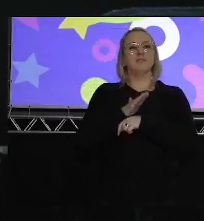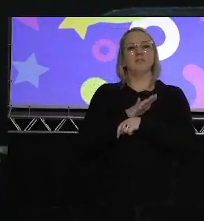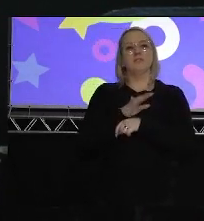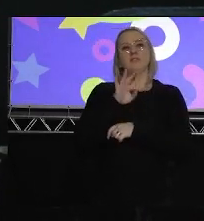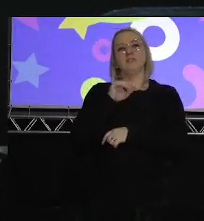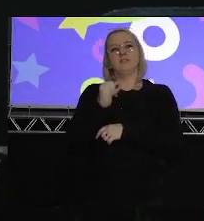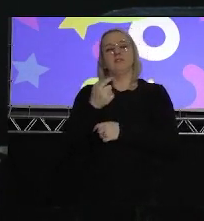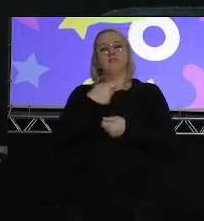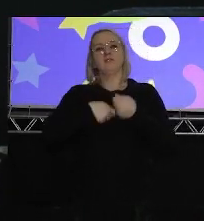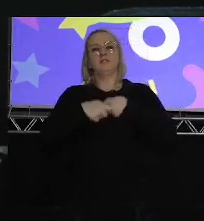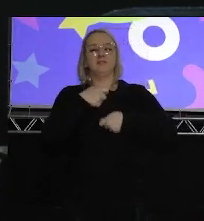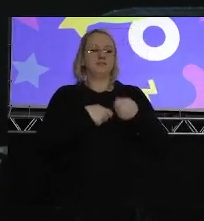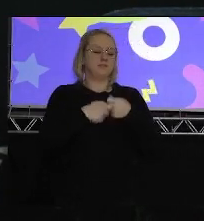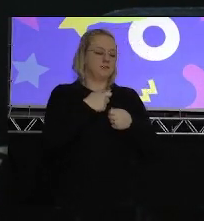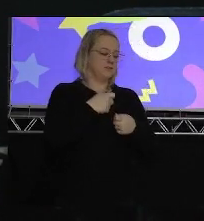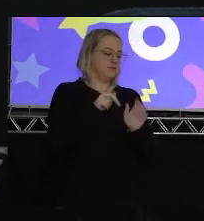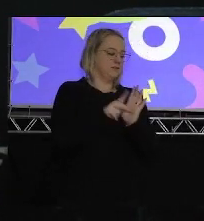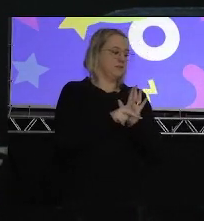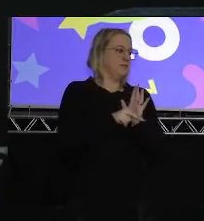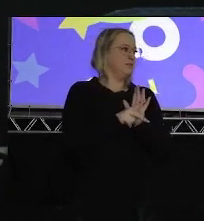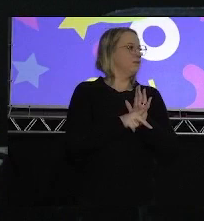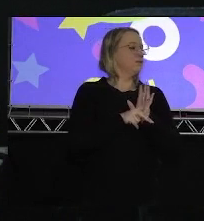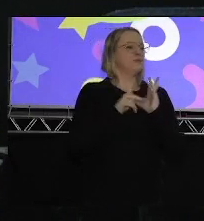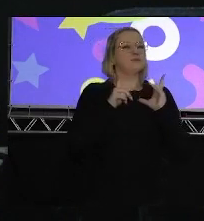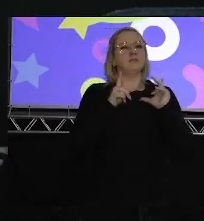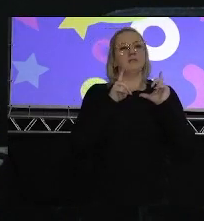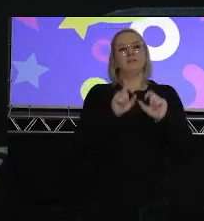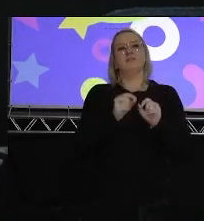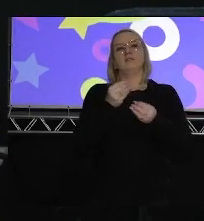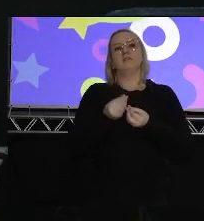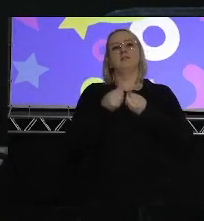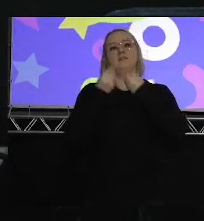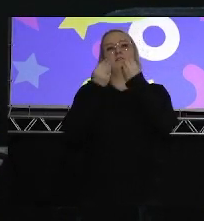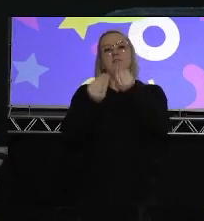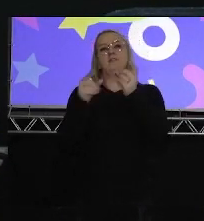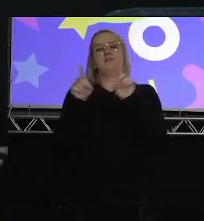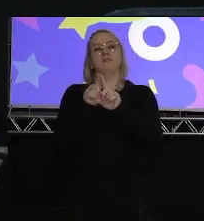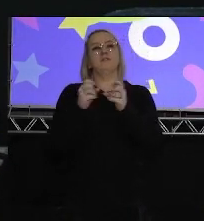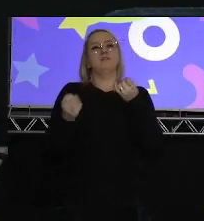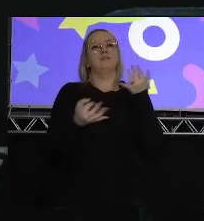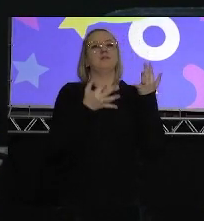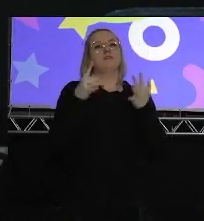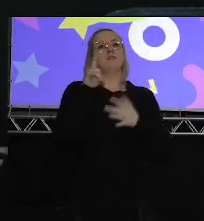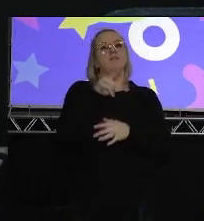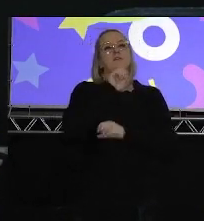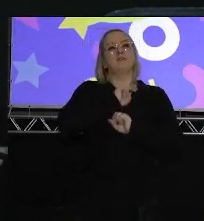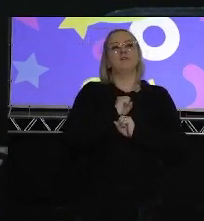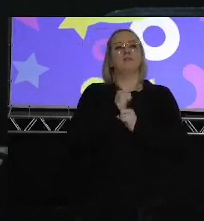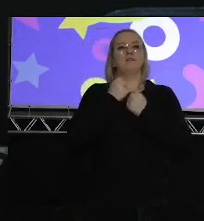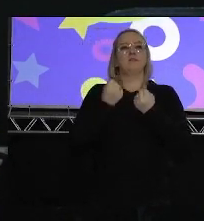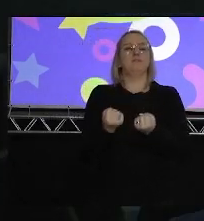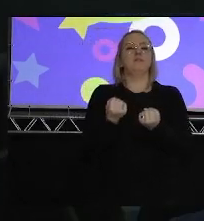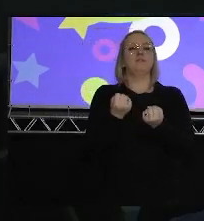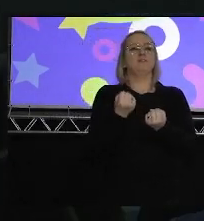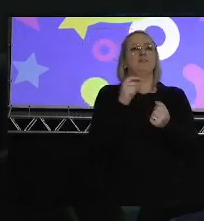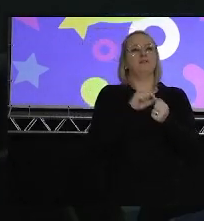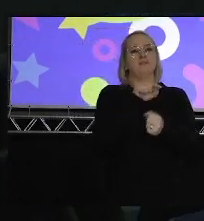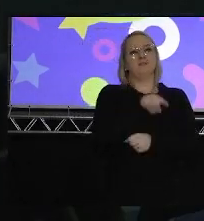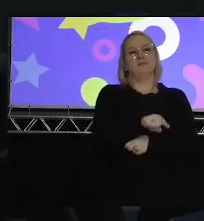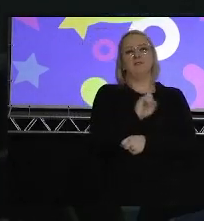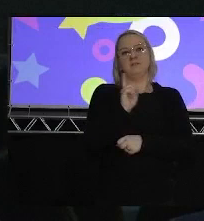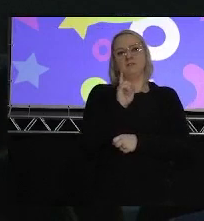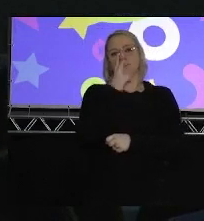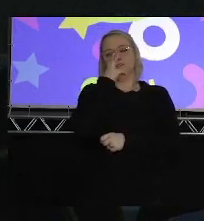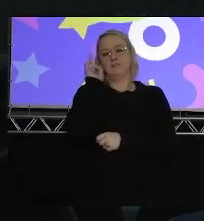com o negócio para poder definir tudo que vale para o negócio e quanto é o esforço para fazer aquilo. Não é story